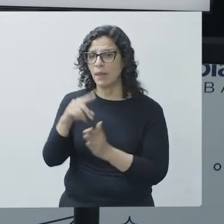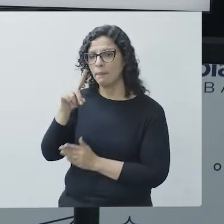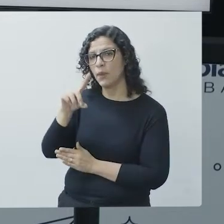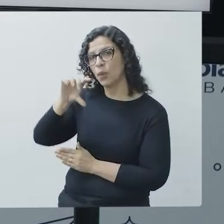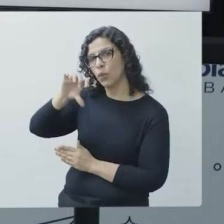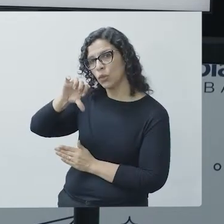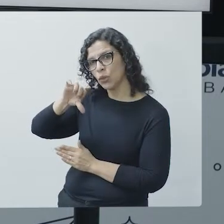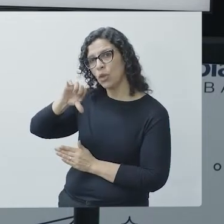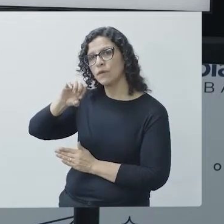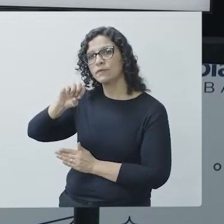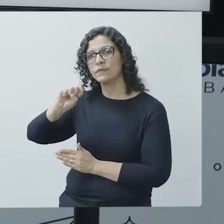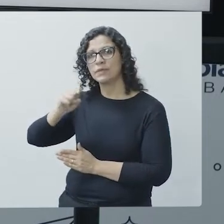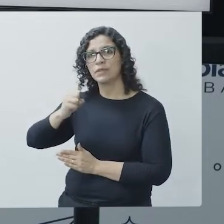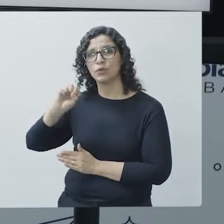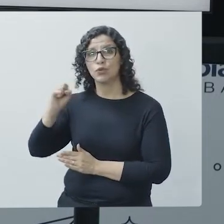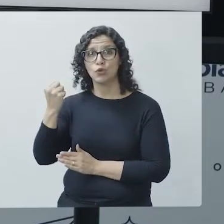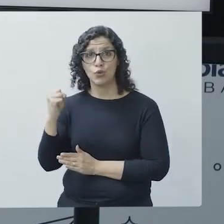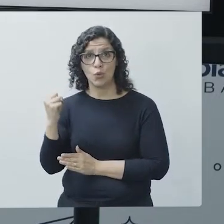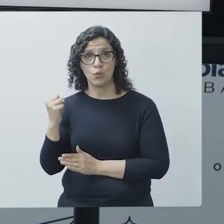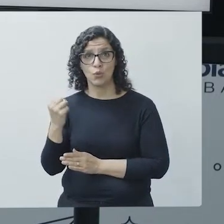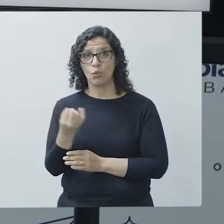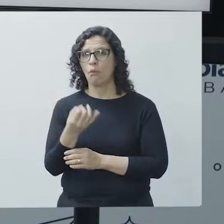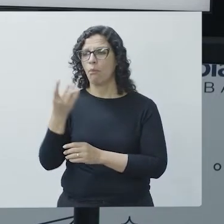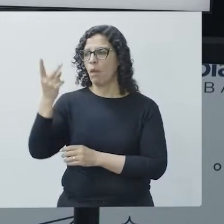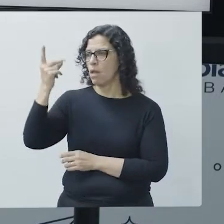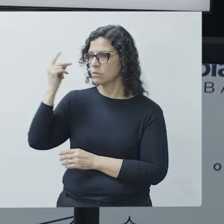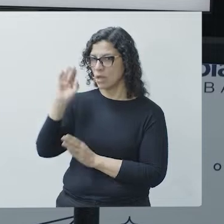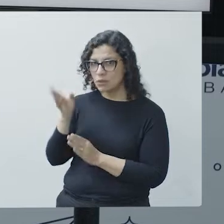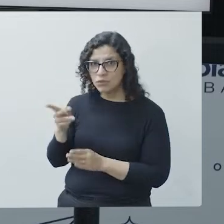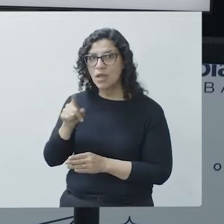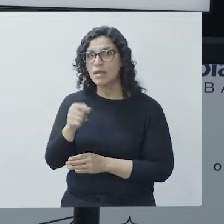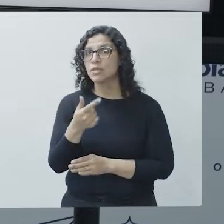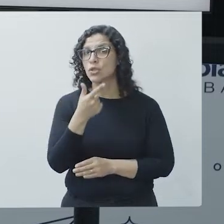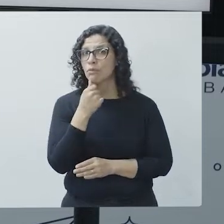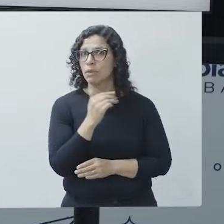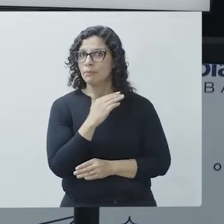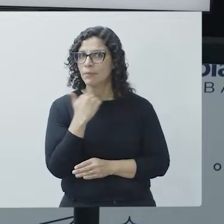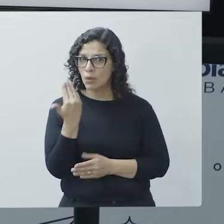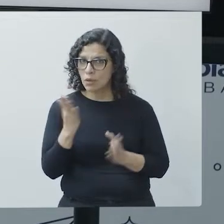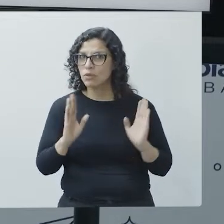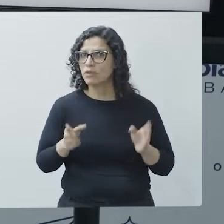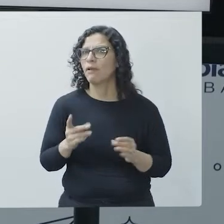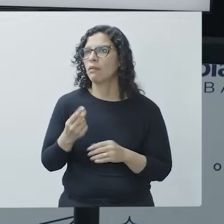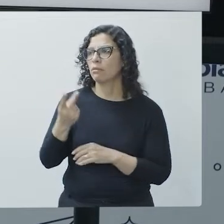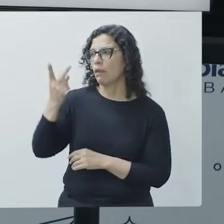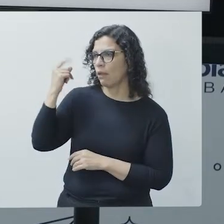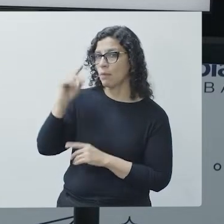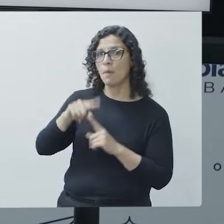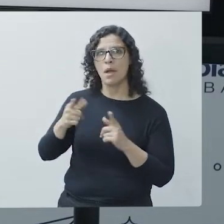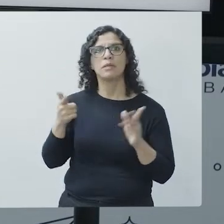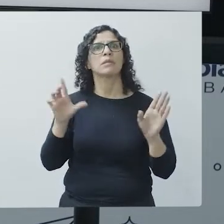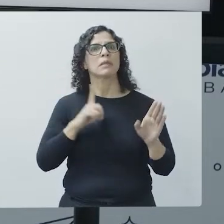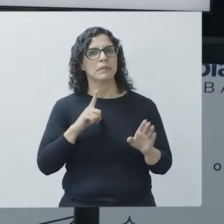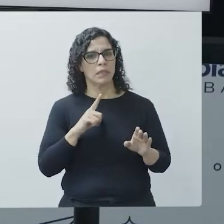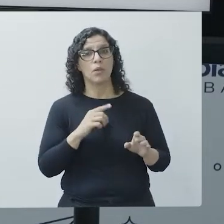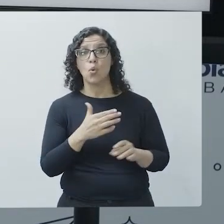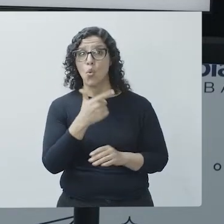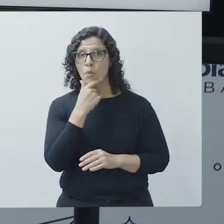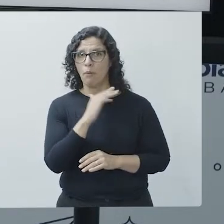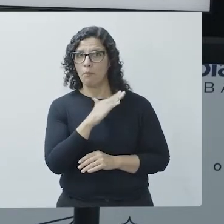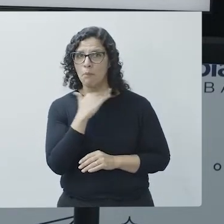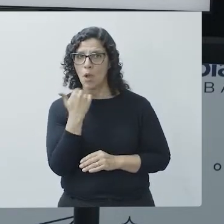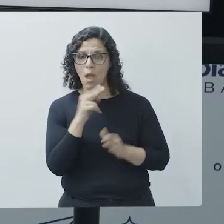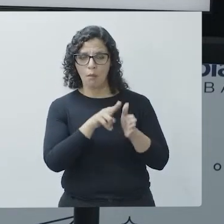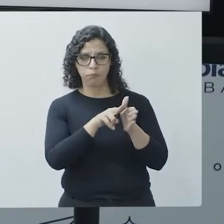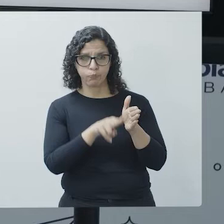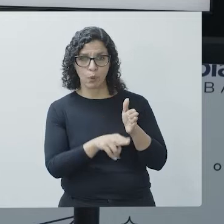1908. Olha quanto tempo faz já que esse autor nos deixou, mas ele nos deixou sim, mas também